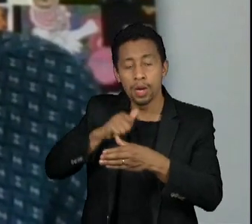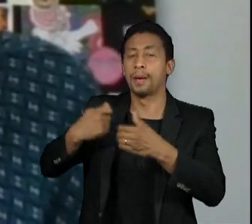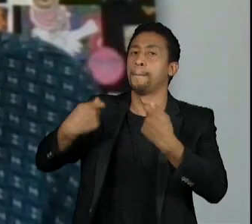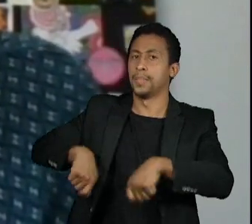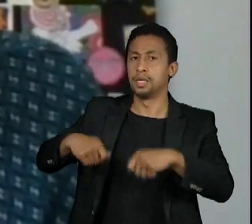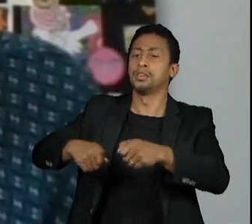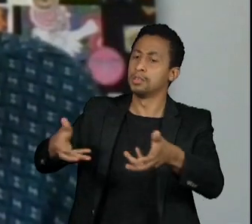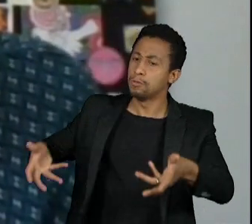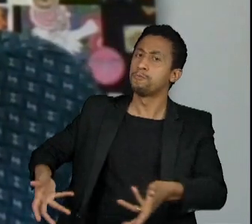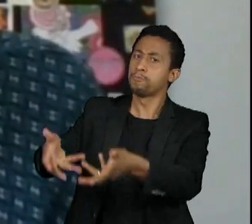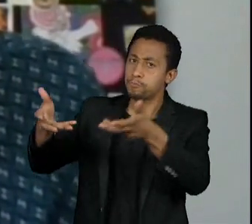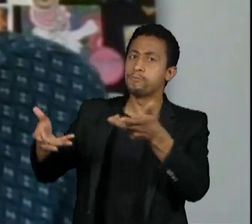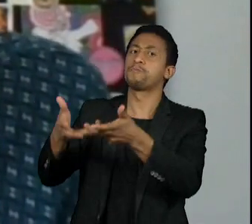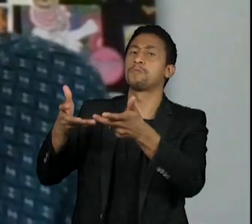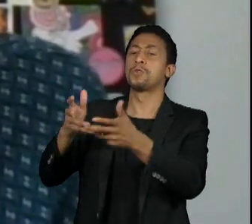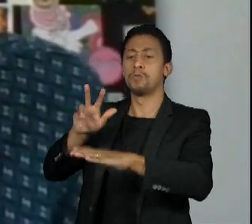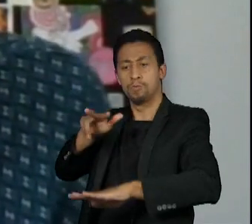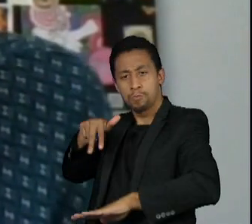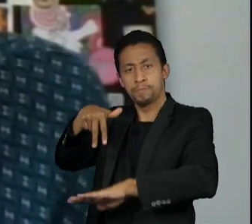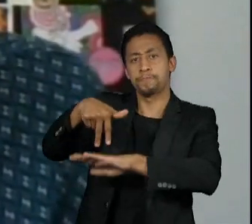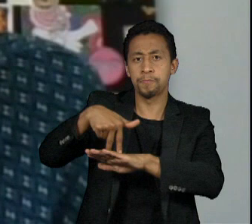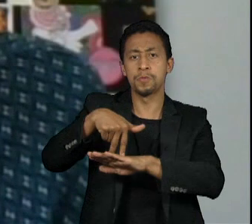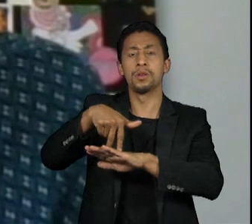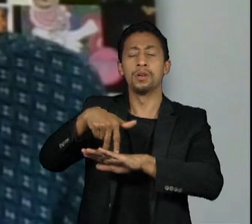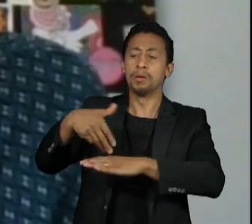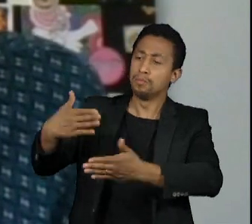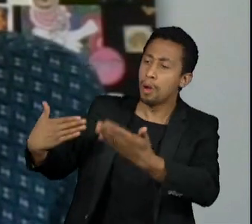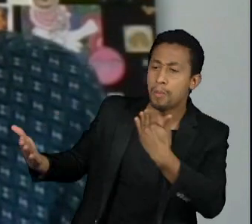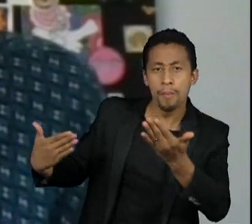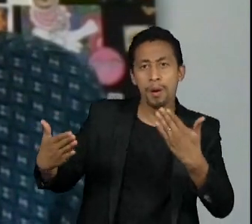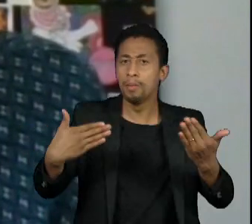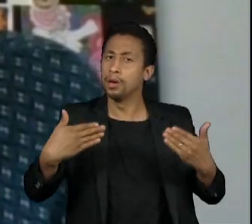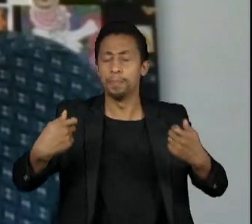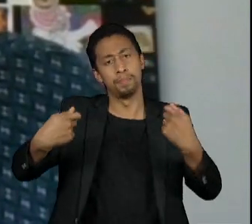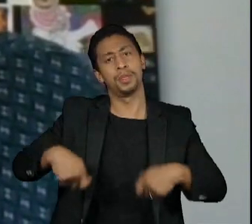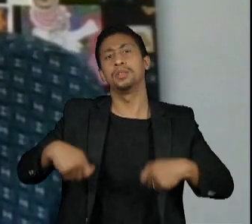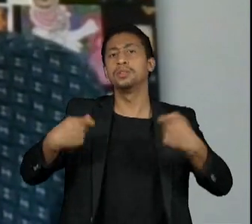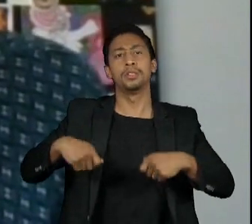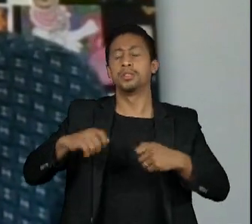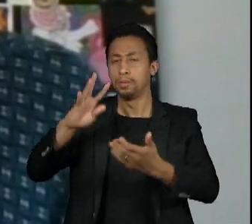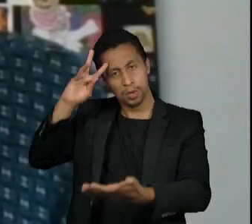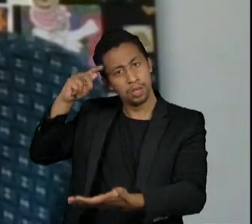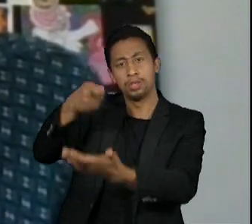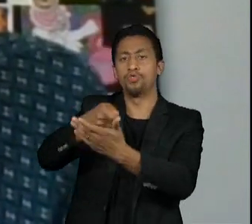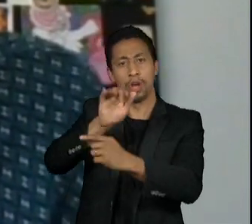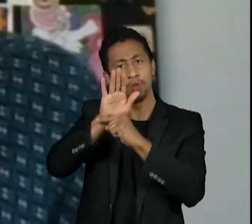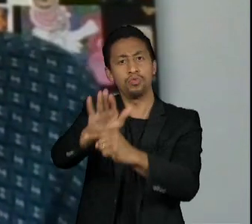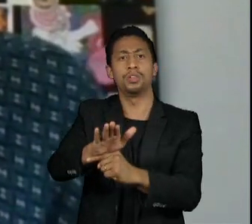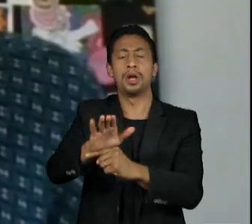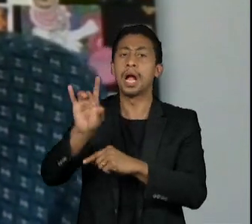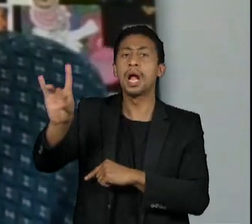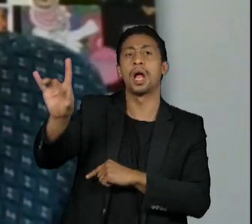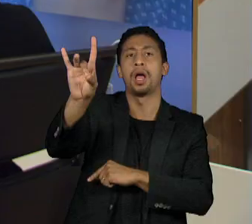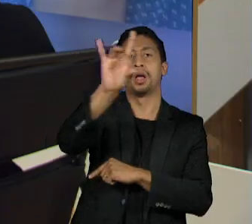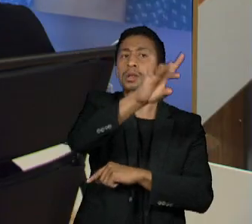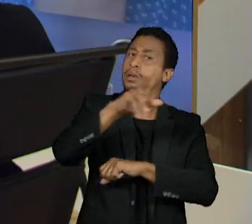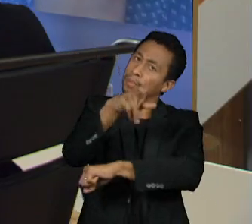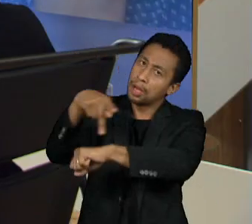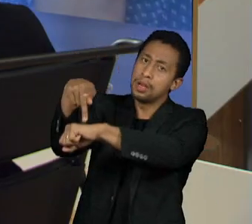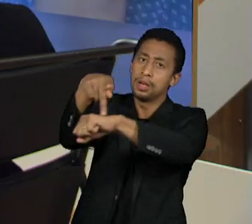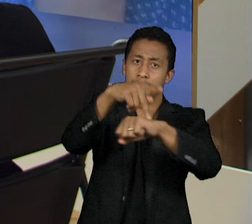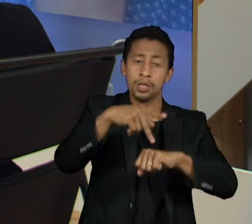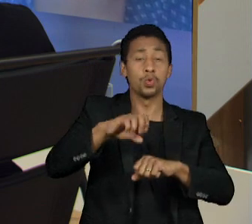nos espaços de debate sobre quem está tomando decisão, né, em cada um dos países, ou num nível mais